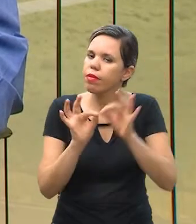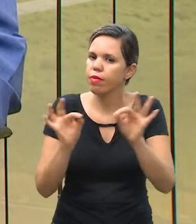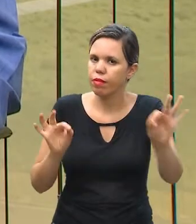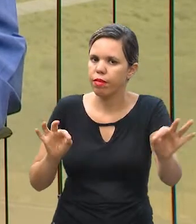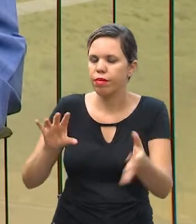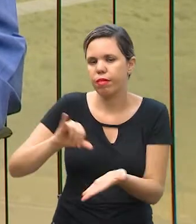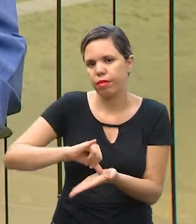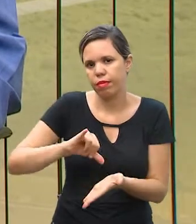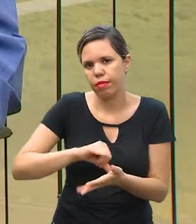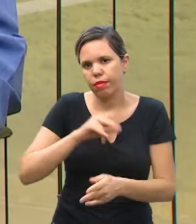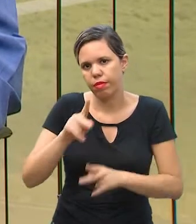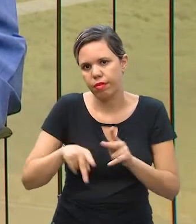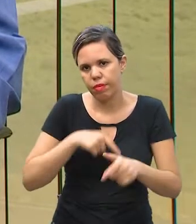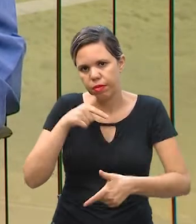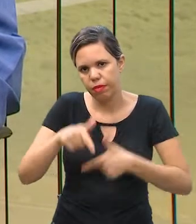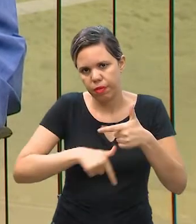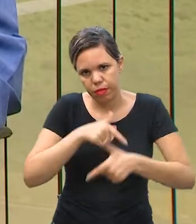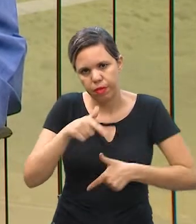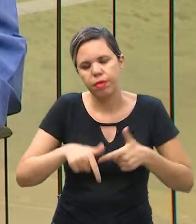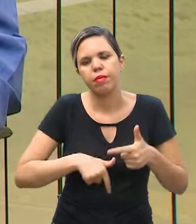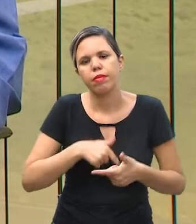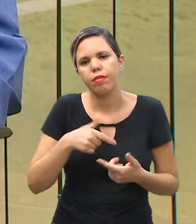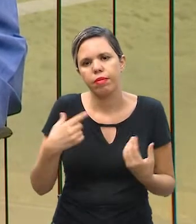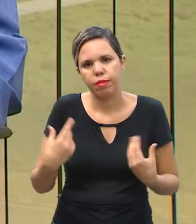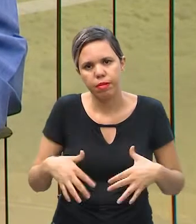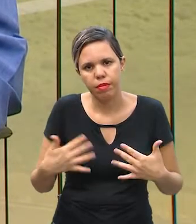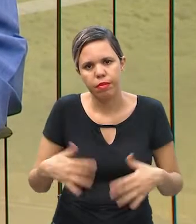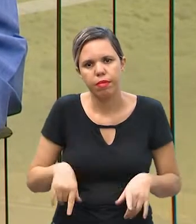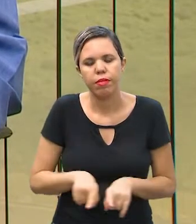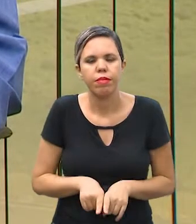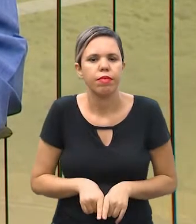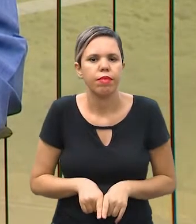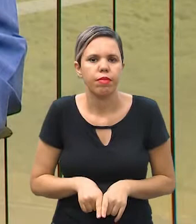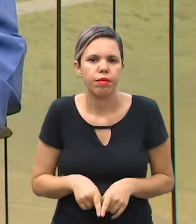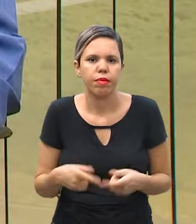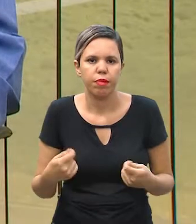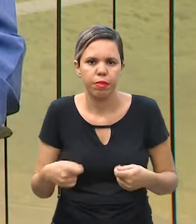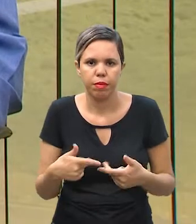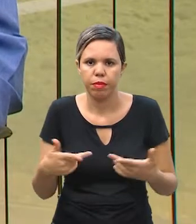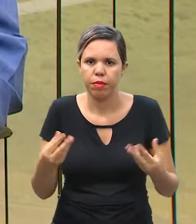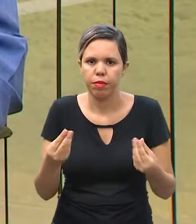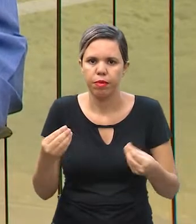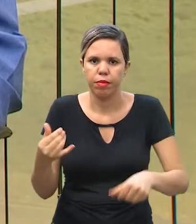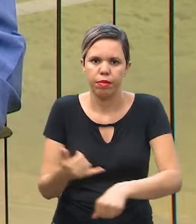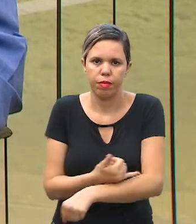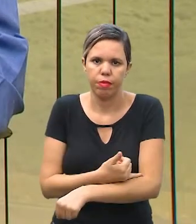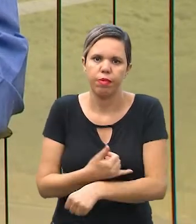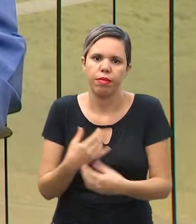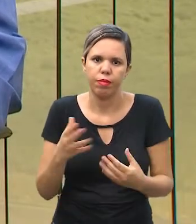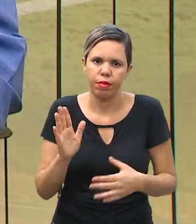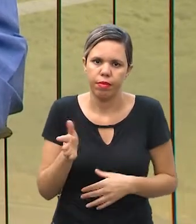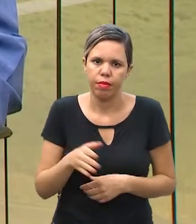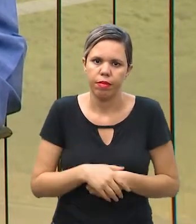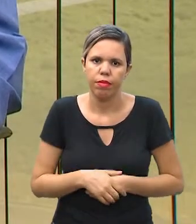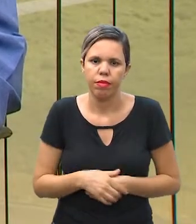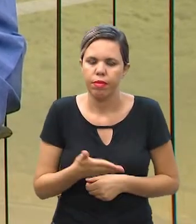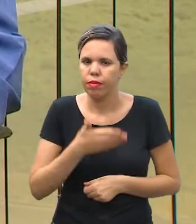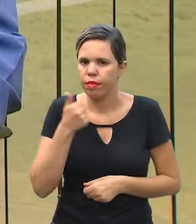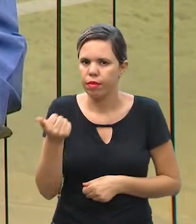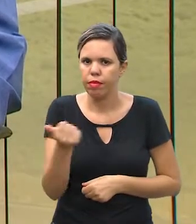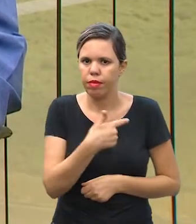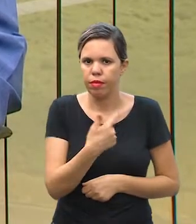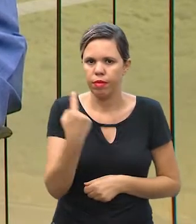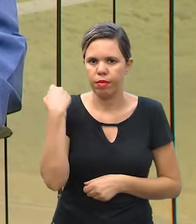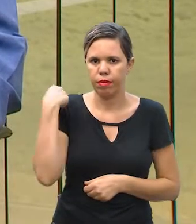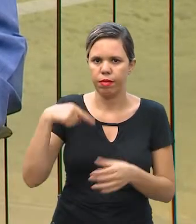distante, a população trabalhadora, então ainda carece de muita infraestrutura, mas já muito melhor